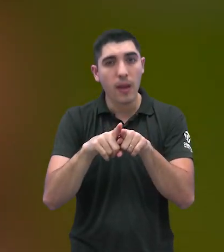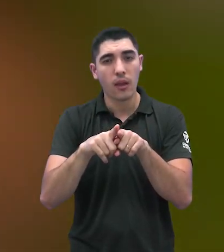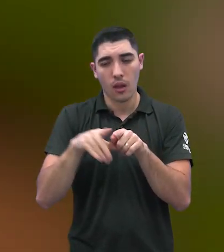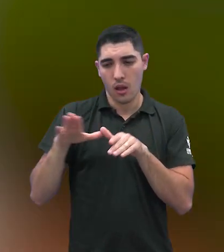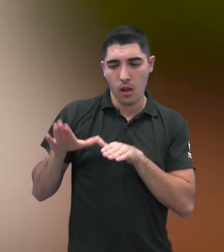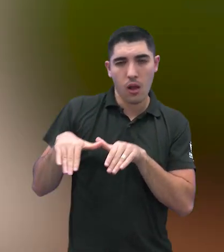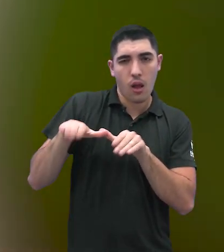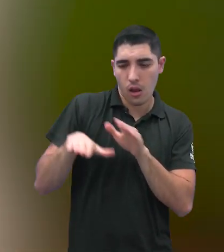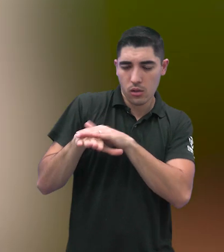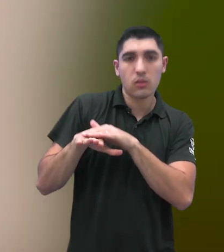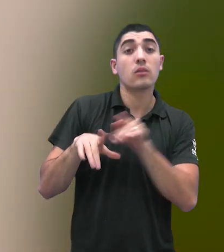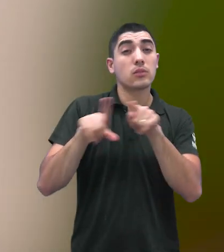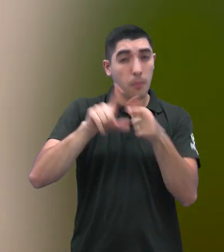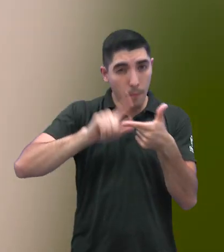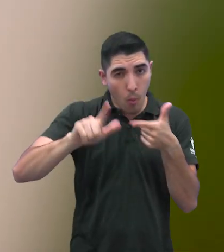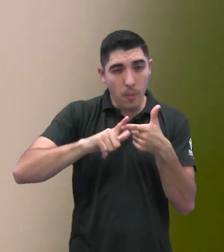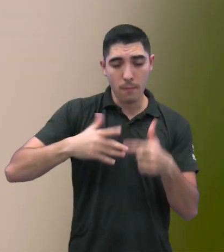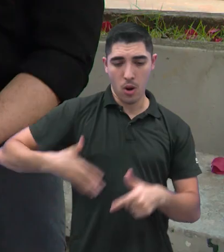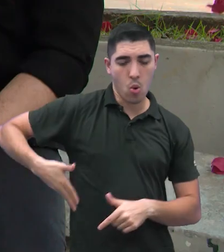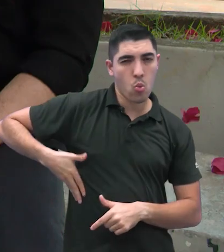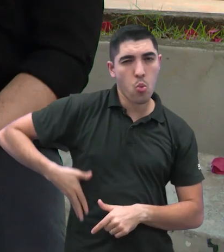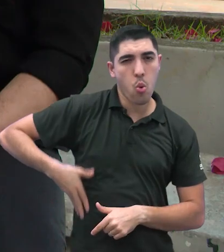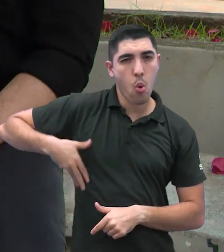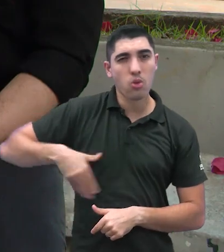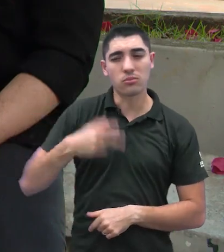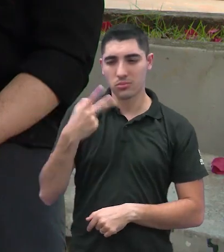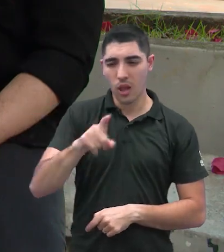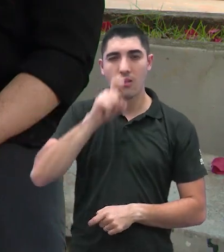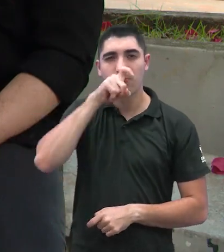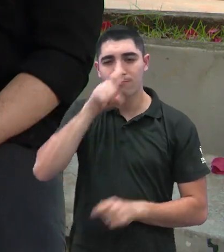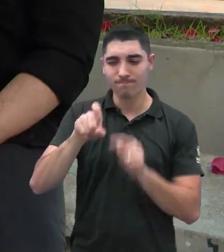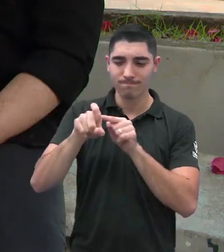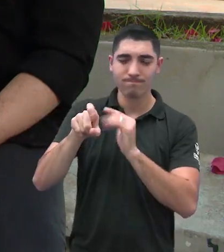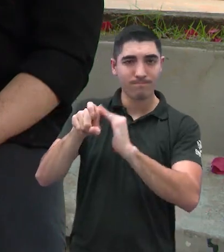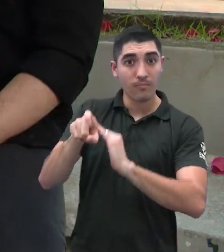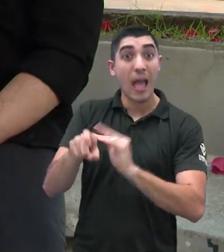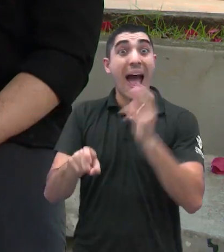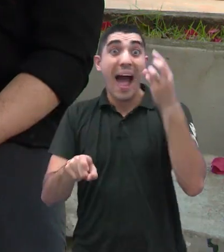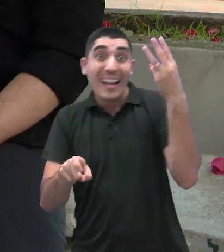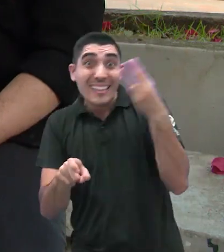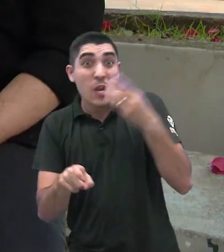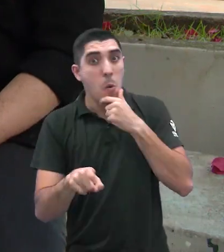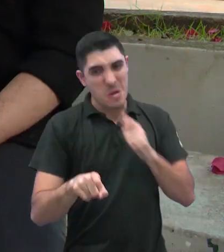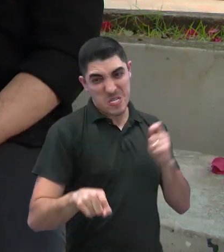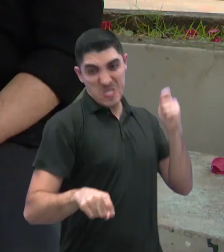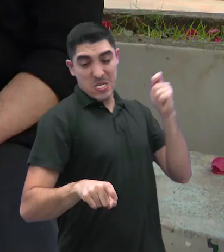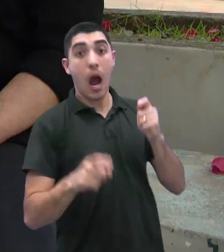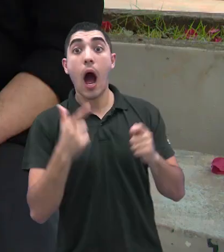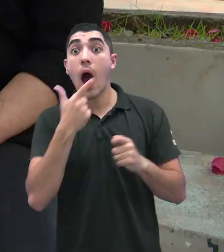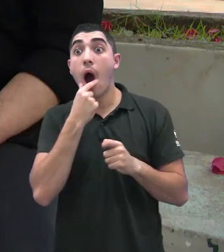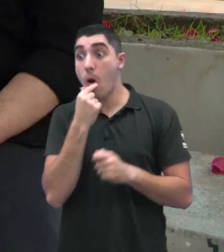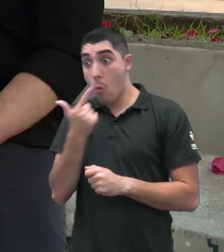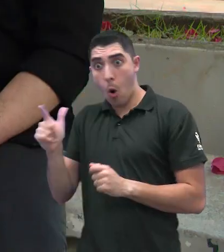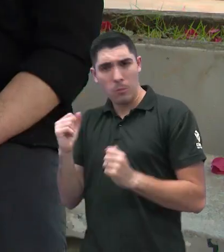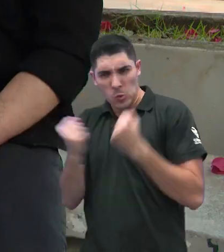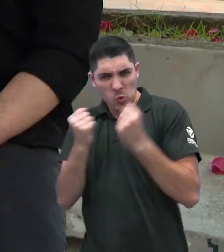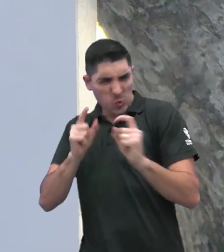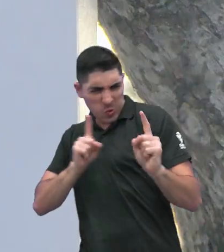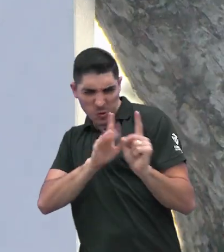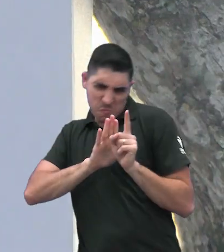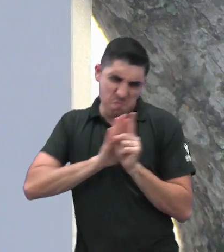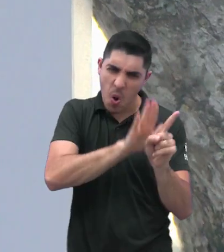veterinária que a gente levou falou que ela teve uma lesão na coluna também. E na terceira, o vizinho empurrou ele para